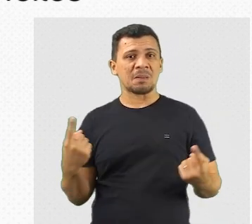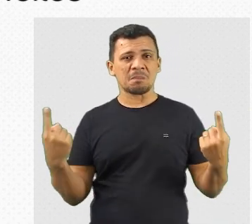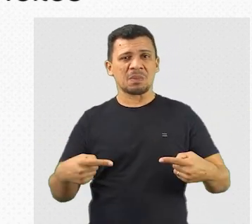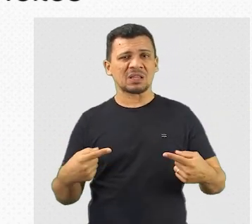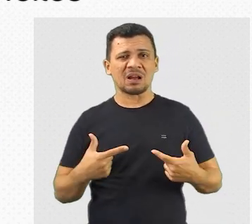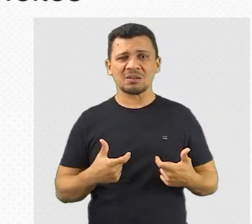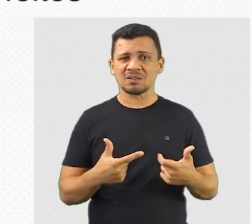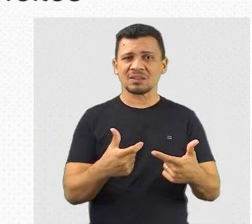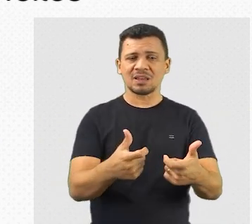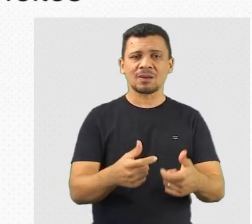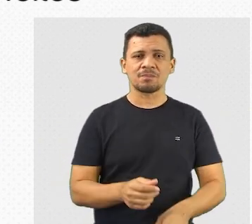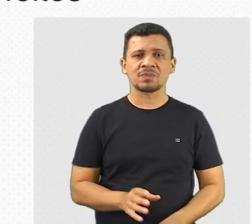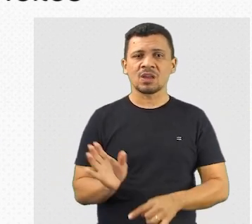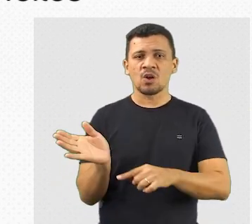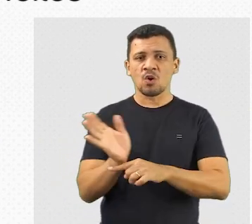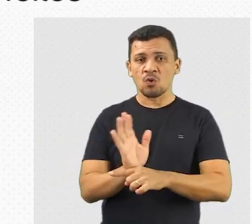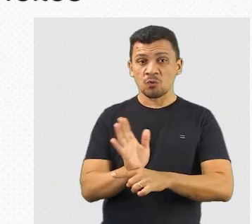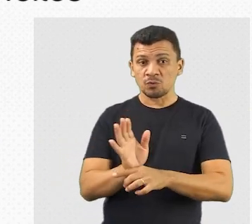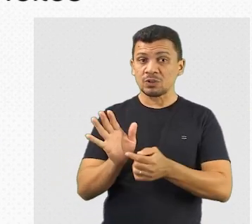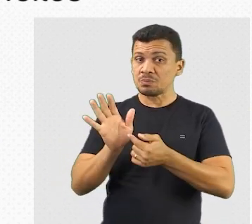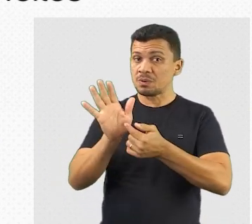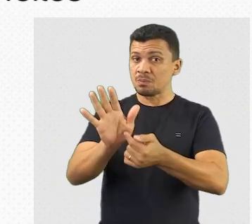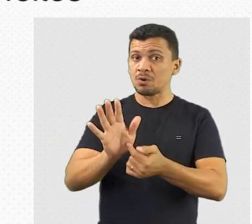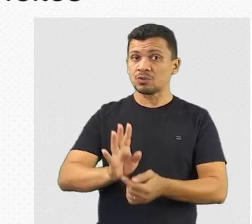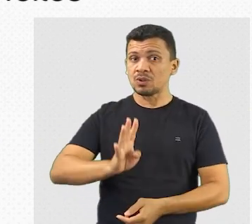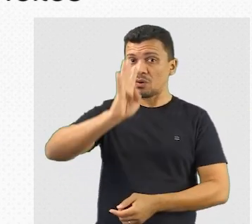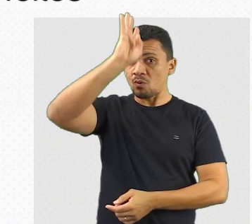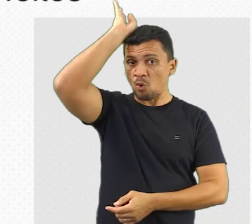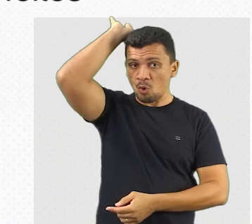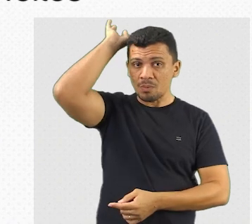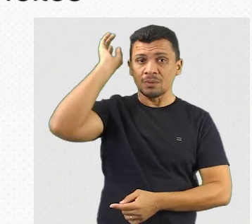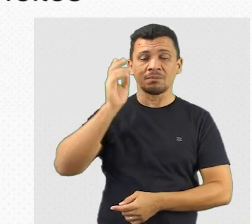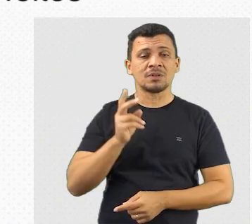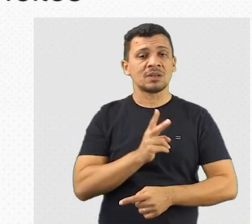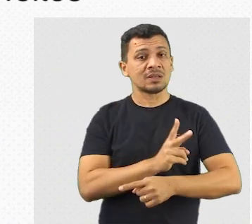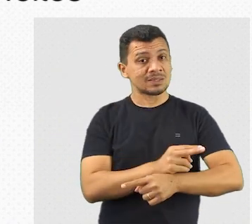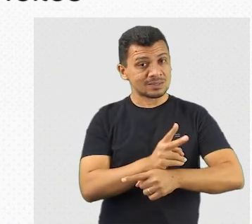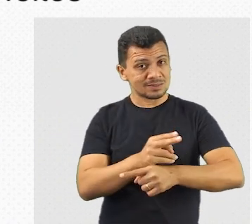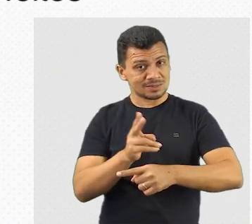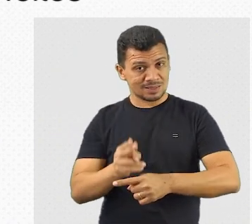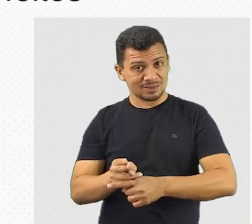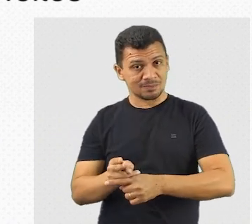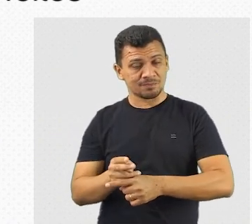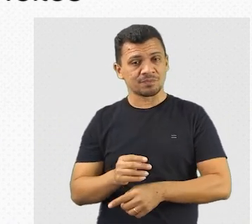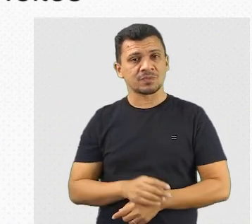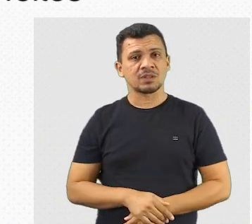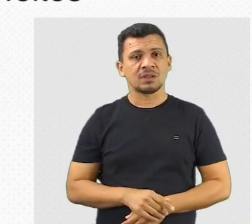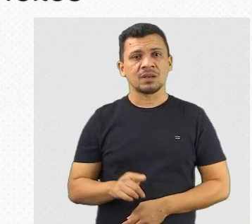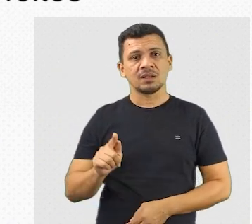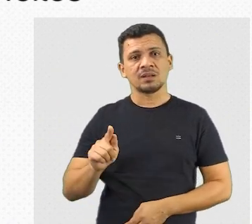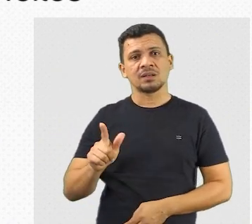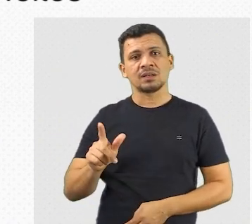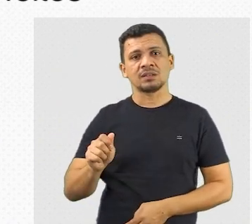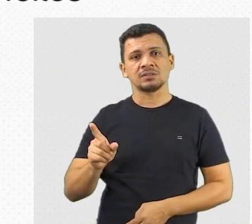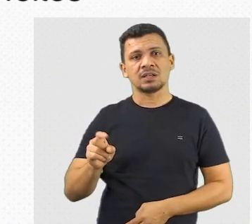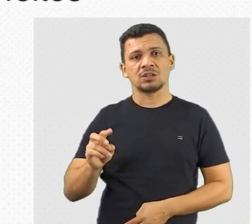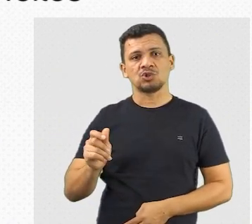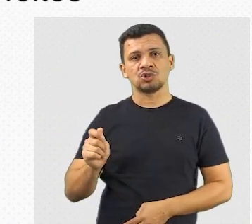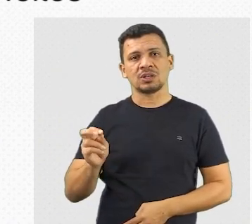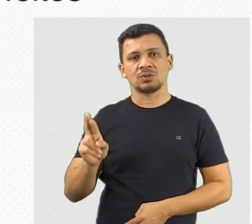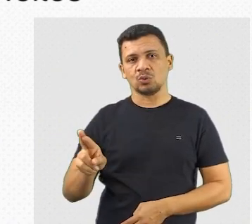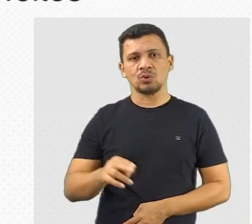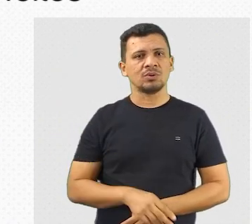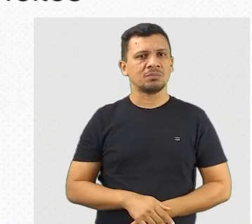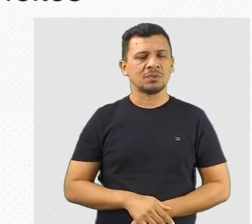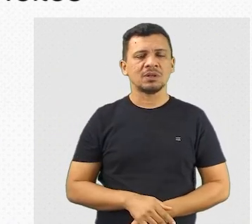conquistas. Tanto é que os filmes que falam sobre a Roma Antiga, séries, né, Gladiador, Espartacus e